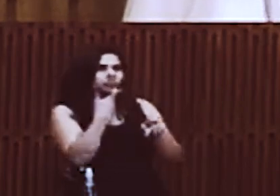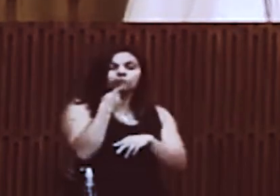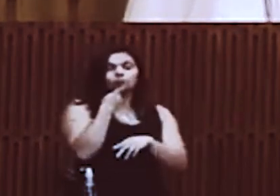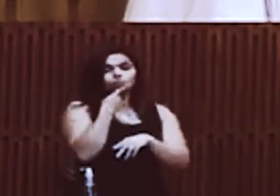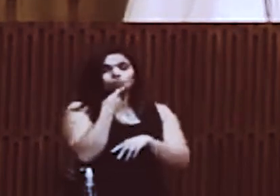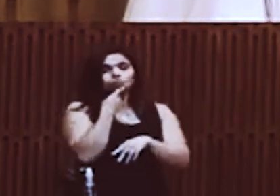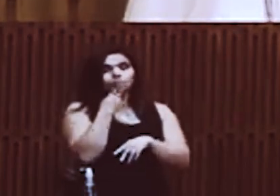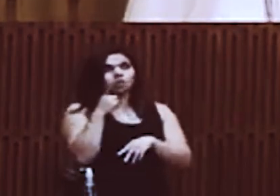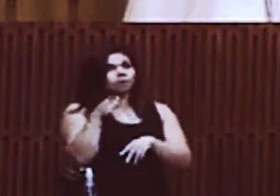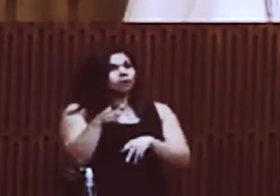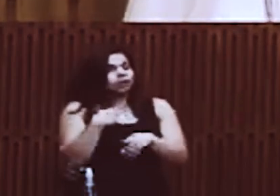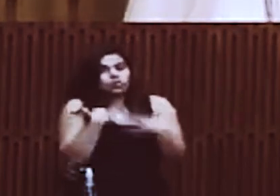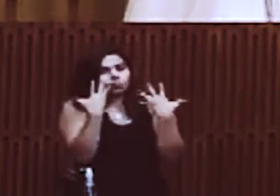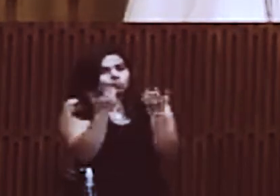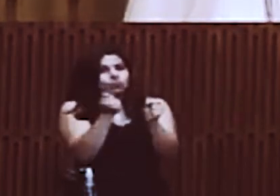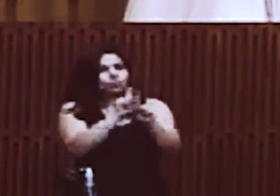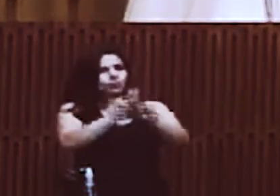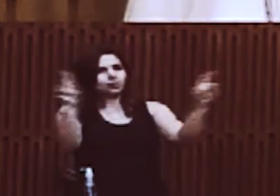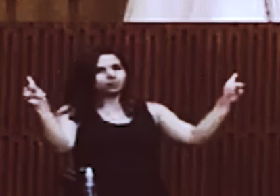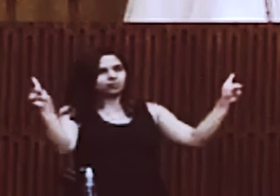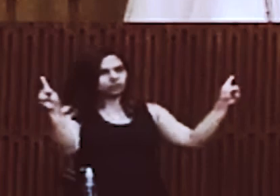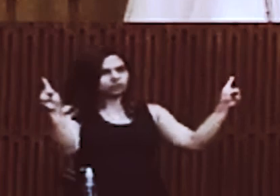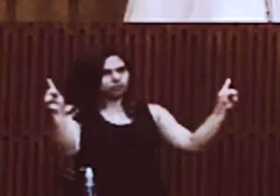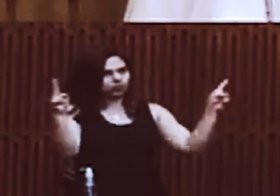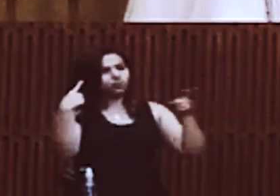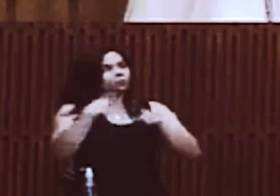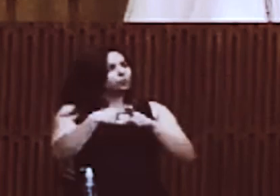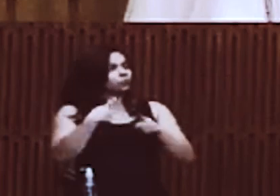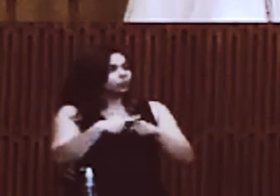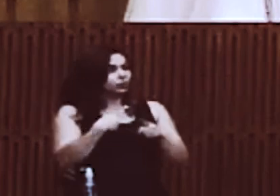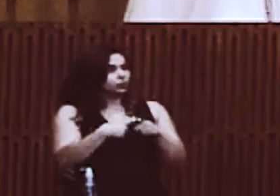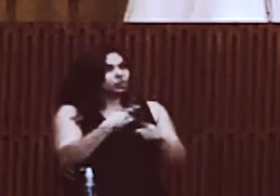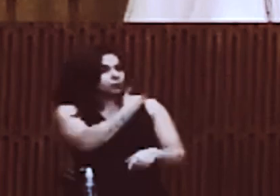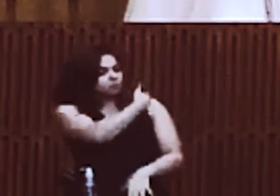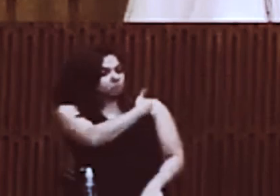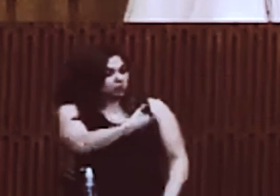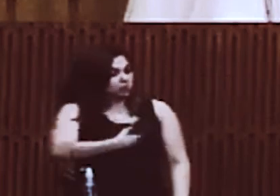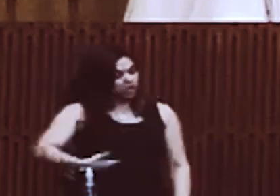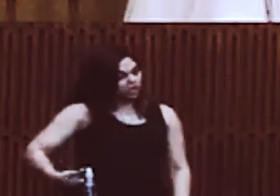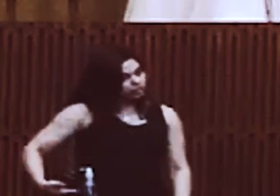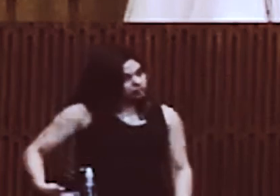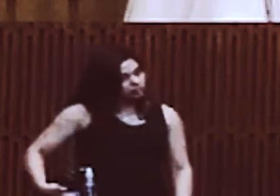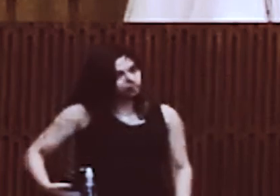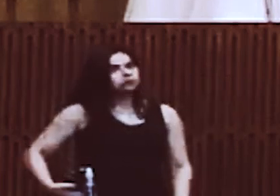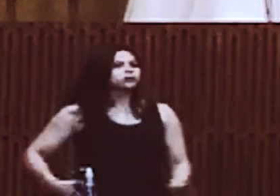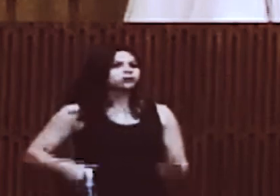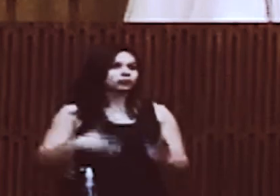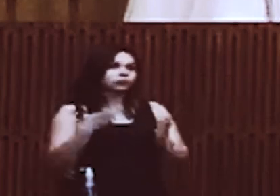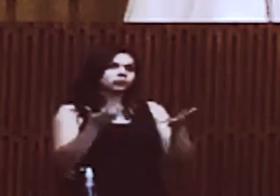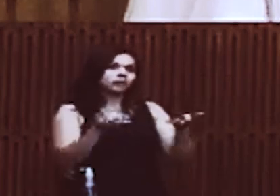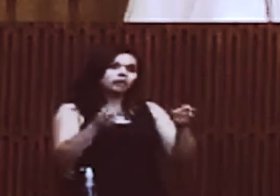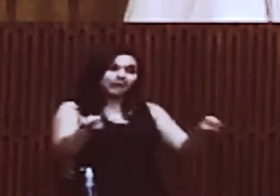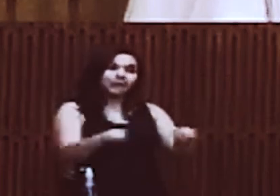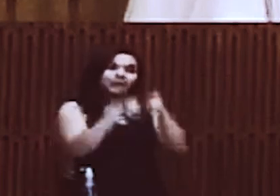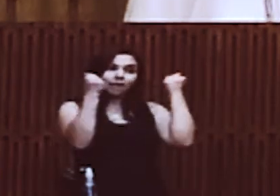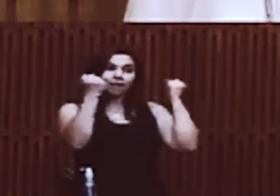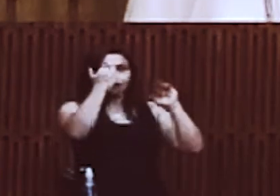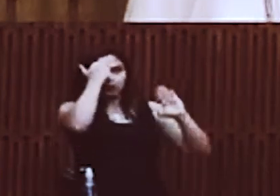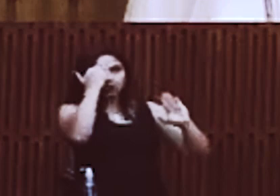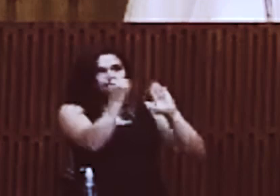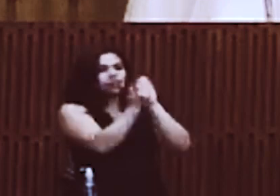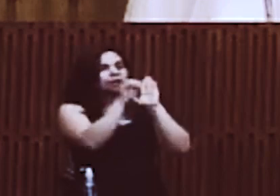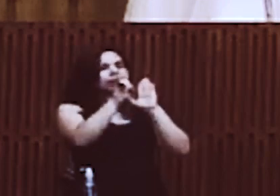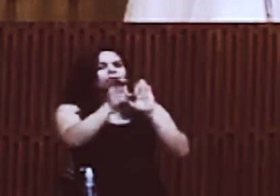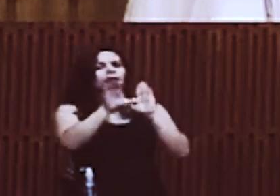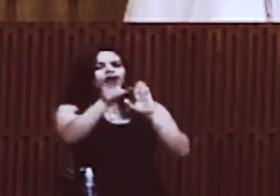casa, é inadmissível. Inclusive, o presidente pode, quando se quebra o decoro nessa casa, o